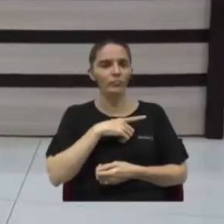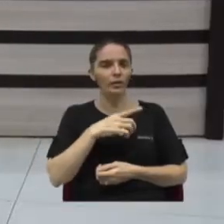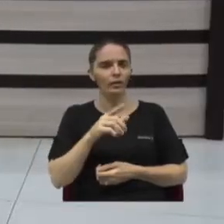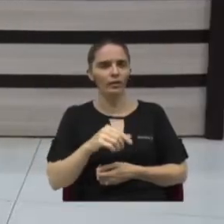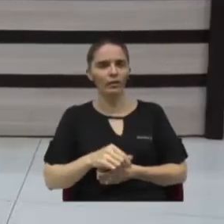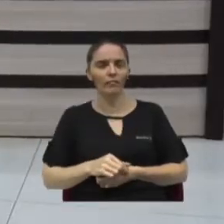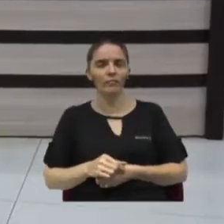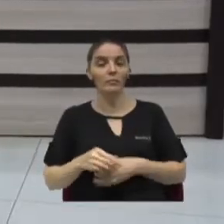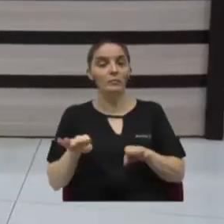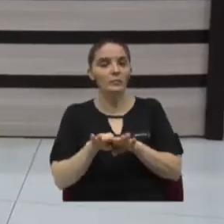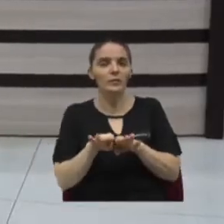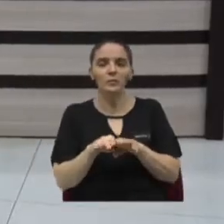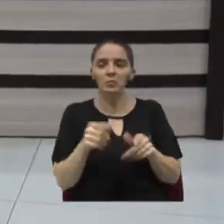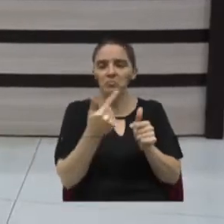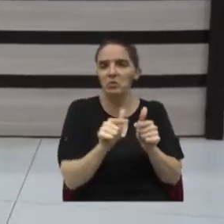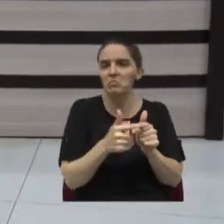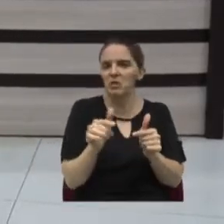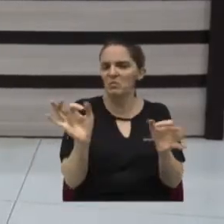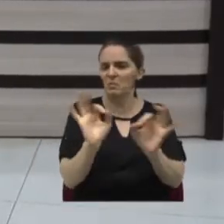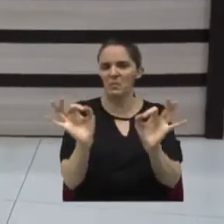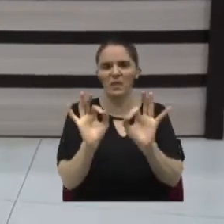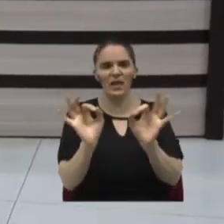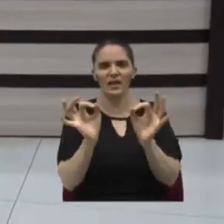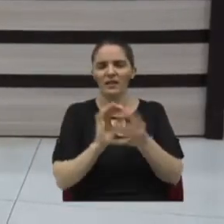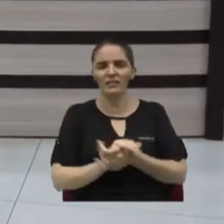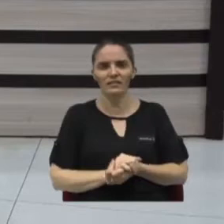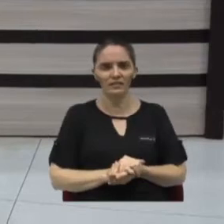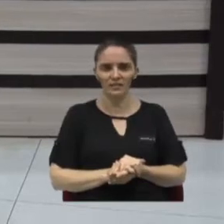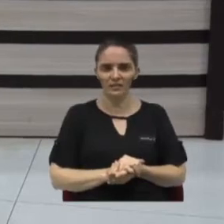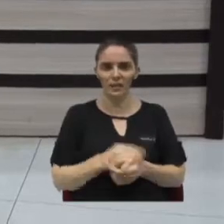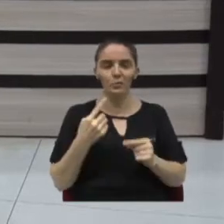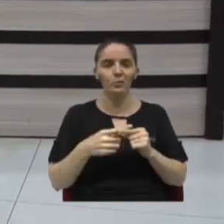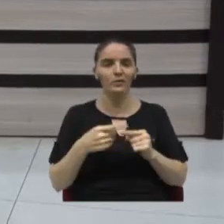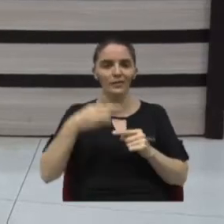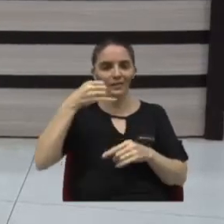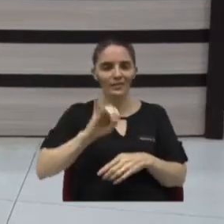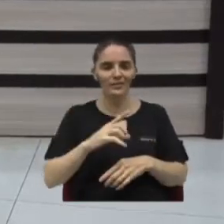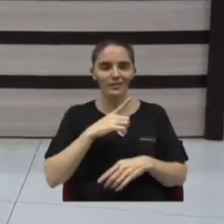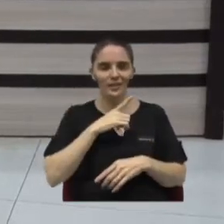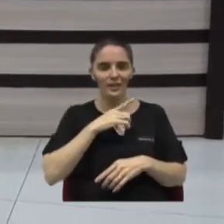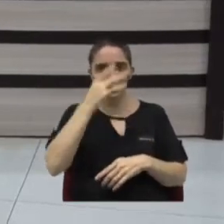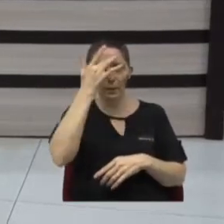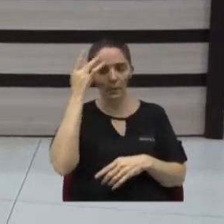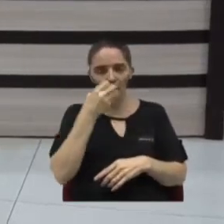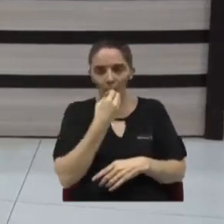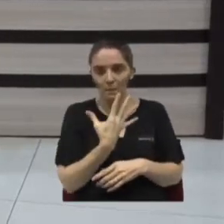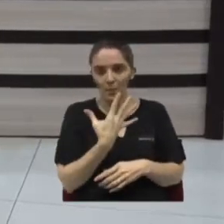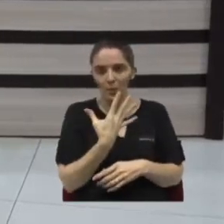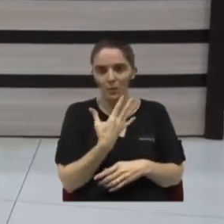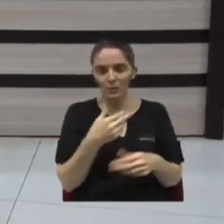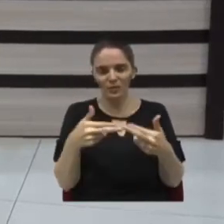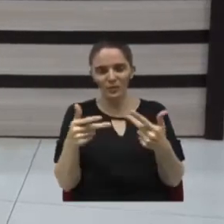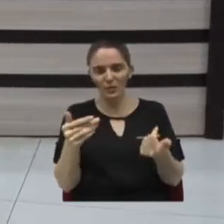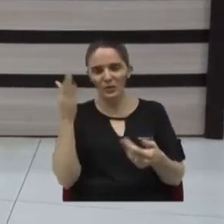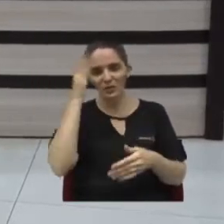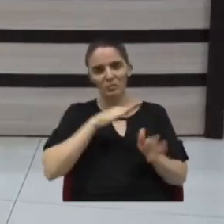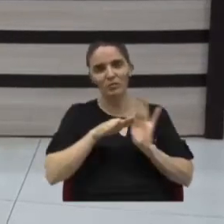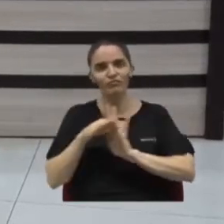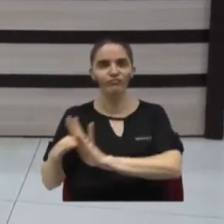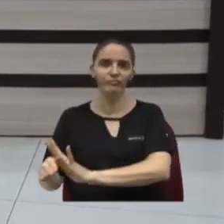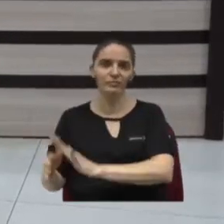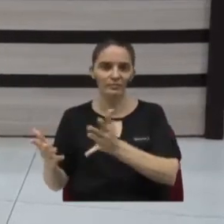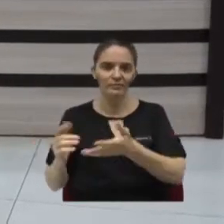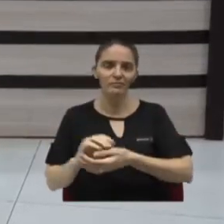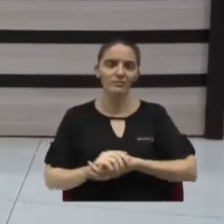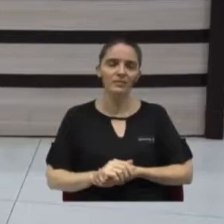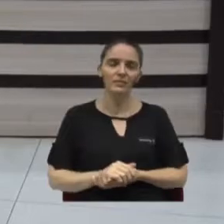vê problema, você não ouve falar que a praça teve isso, teve aquilo, porque tem o pertencimento das pessoas.